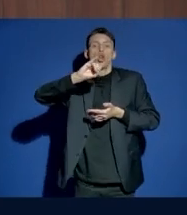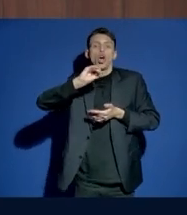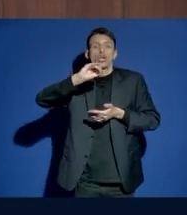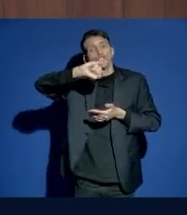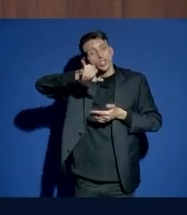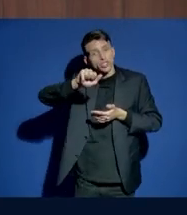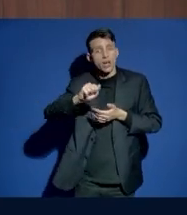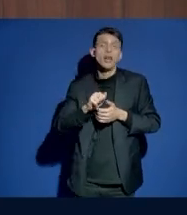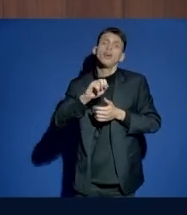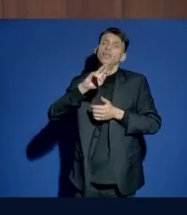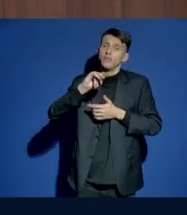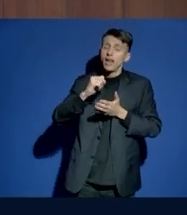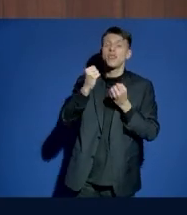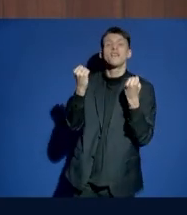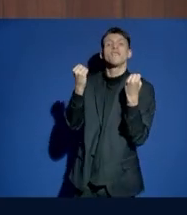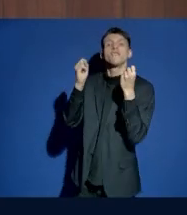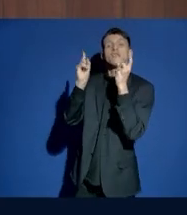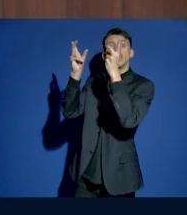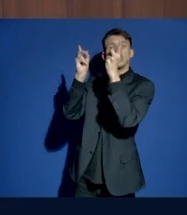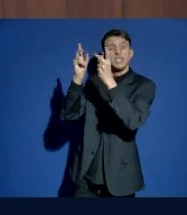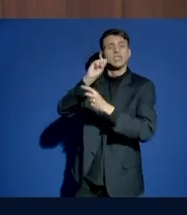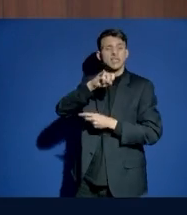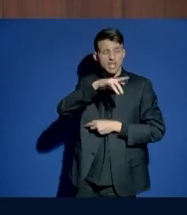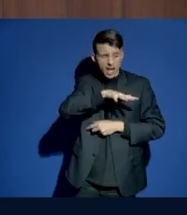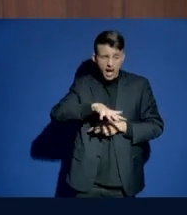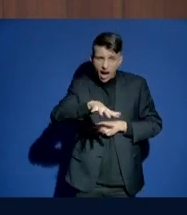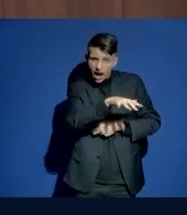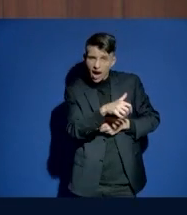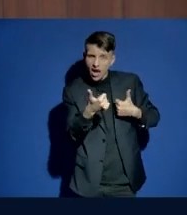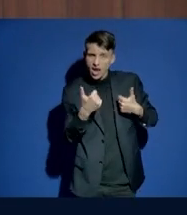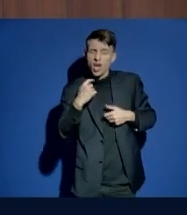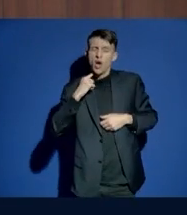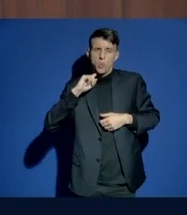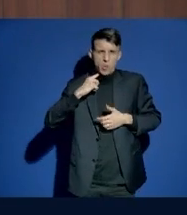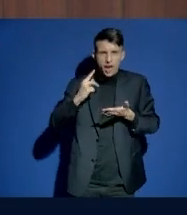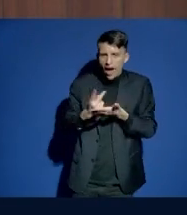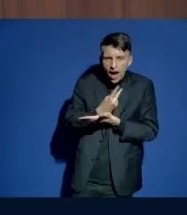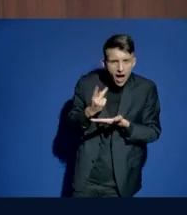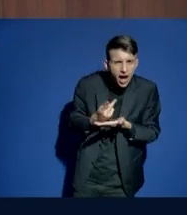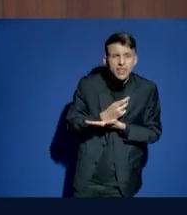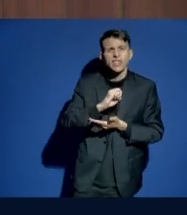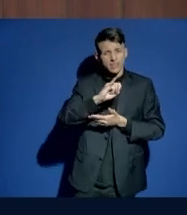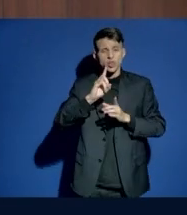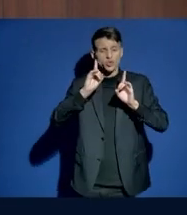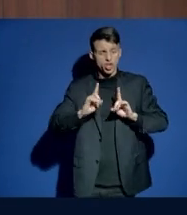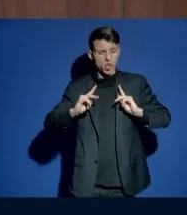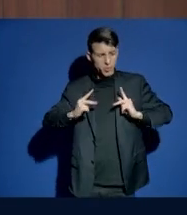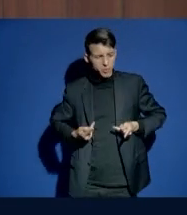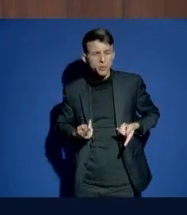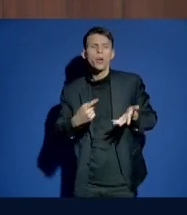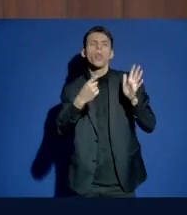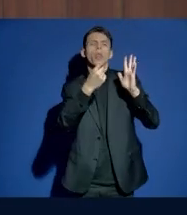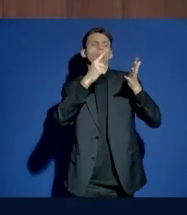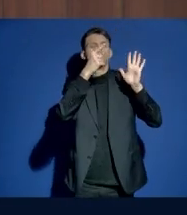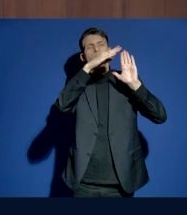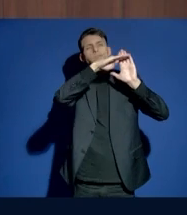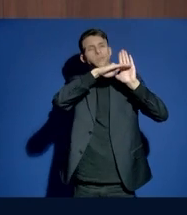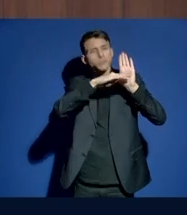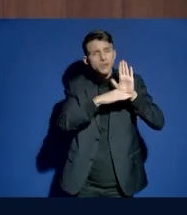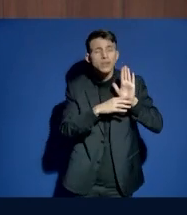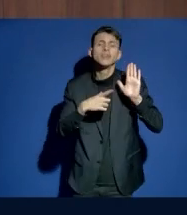se ela não tá numa área conturbada se cumpre os direitos humanos se cumpre ali